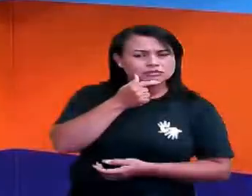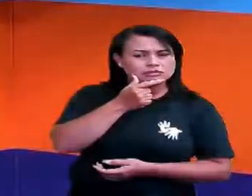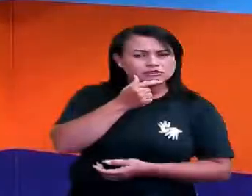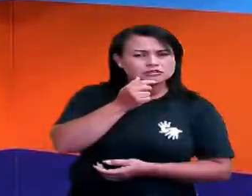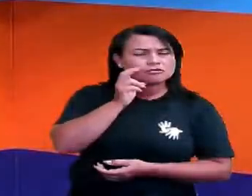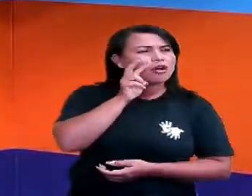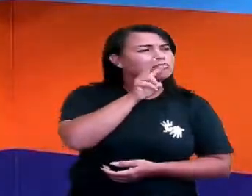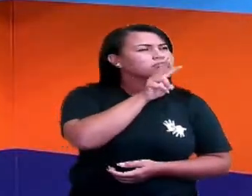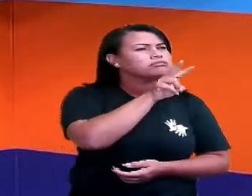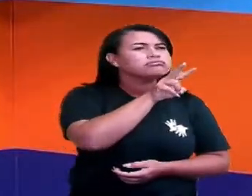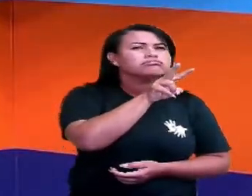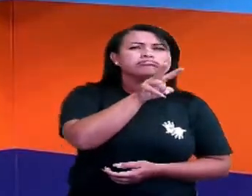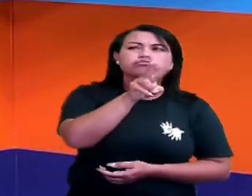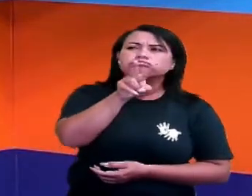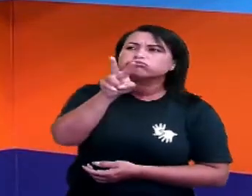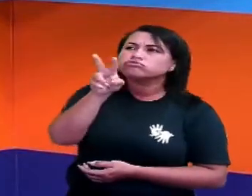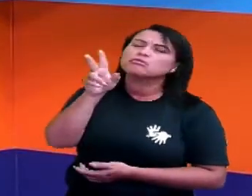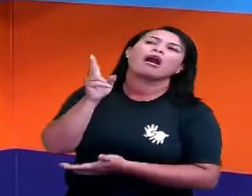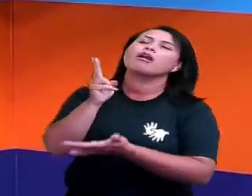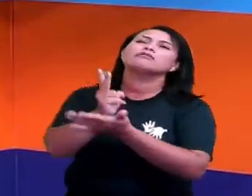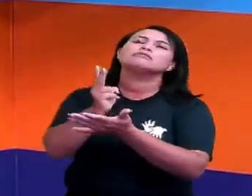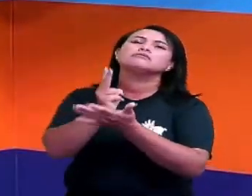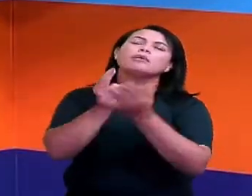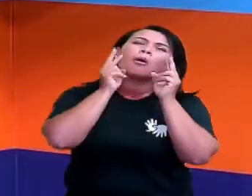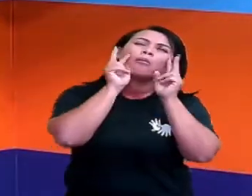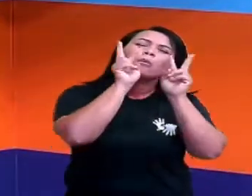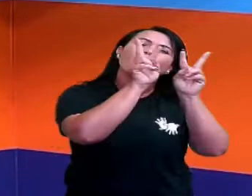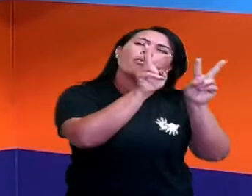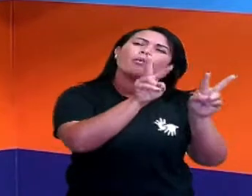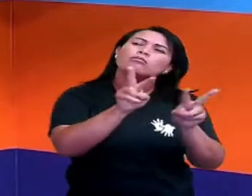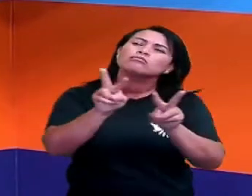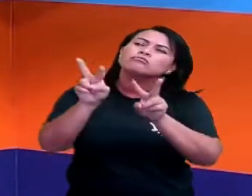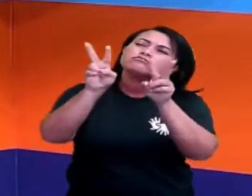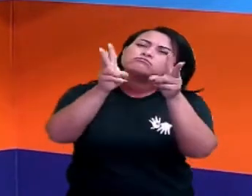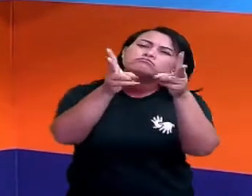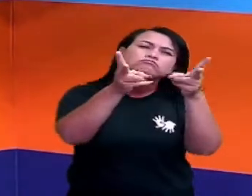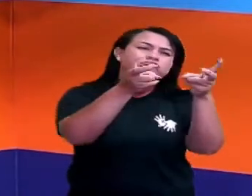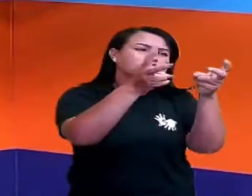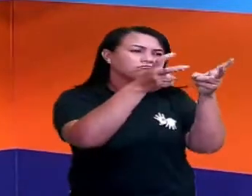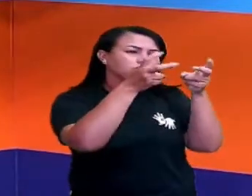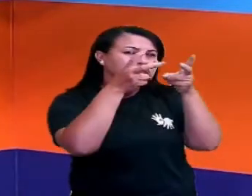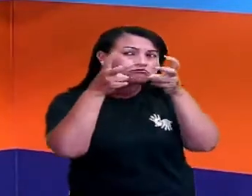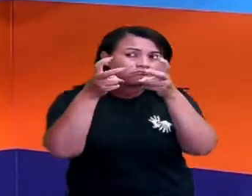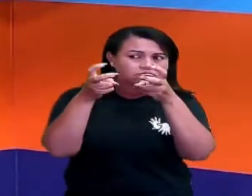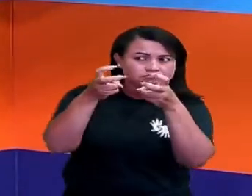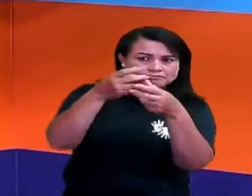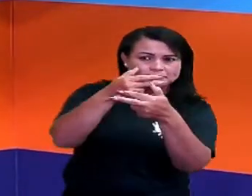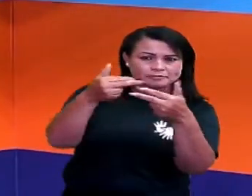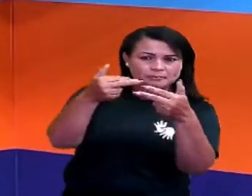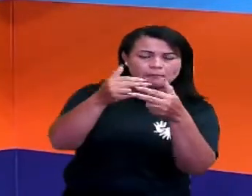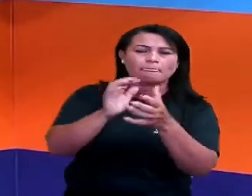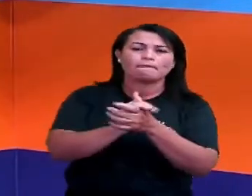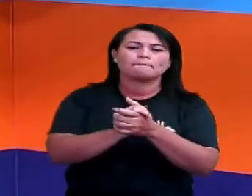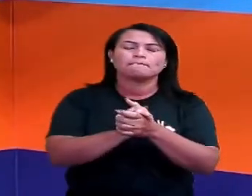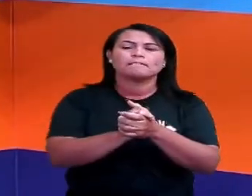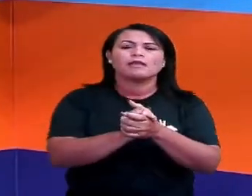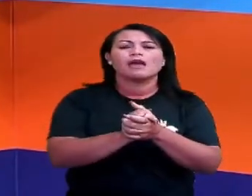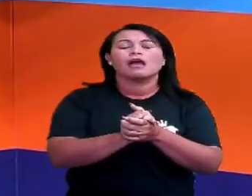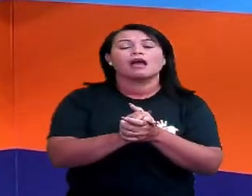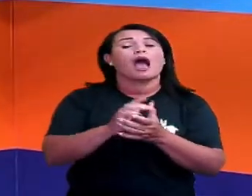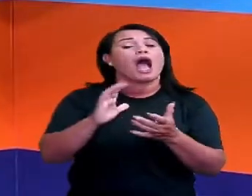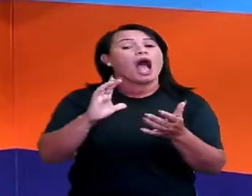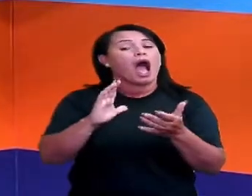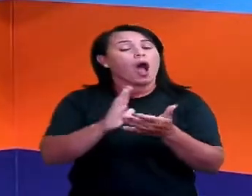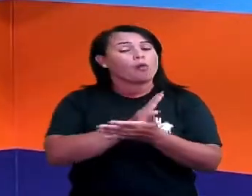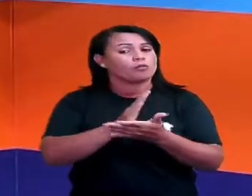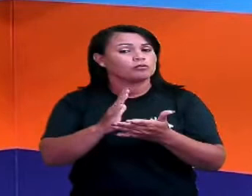passava pelos lugares e estava sempre olhando, observando as coisas que estavam ao seu redor. Algumas